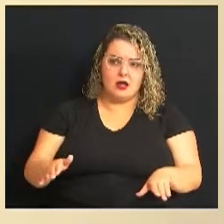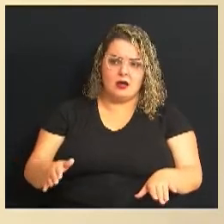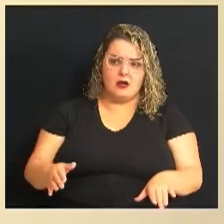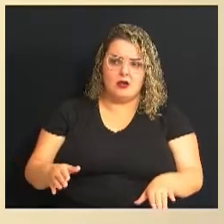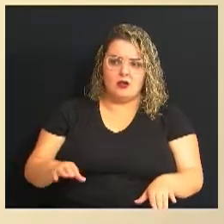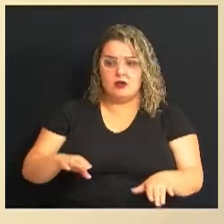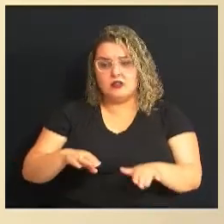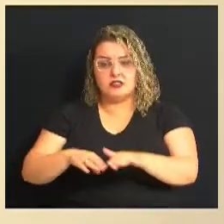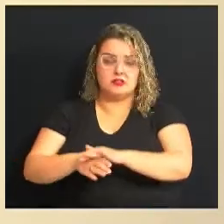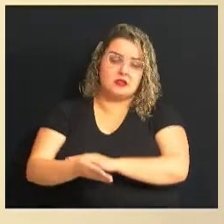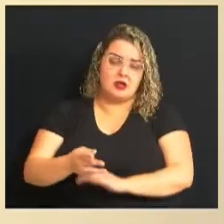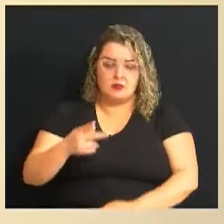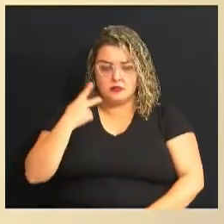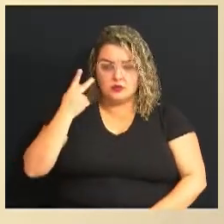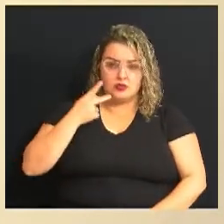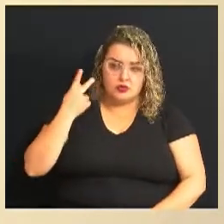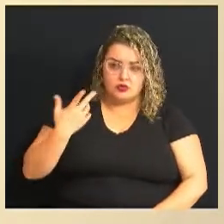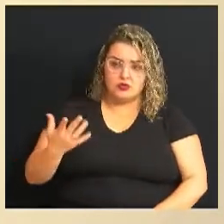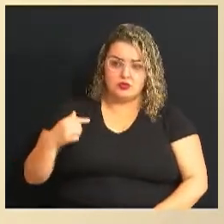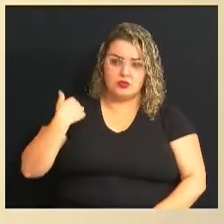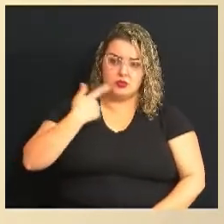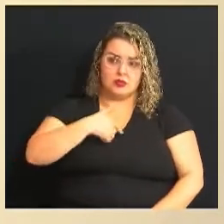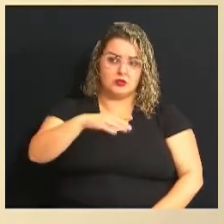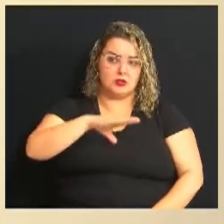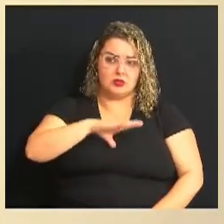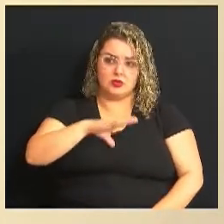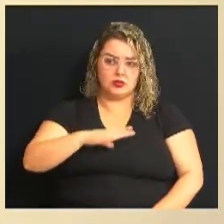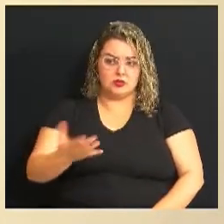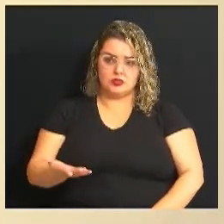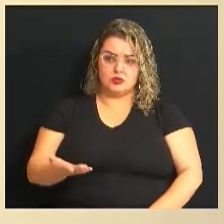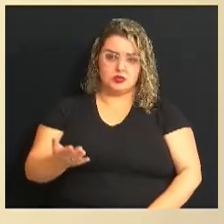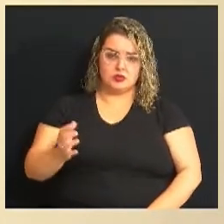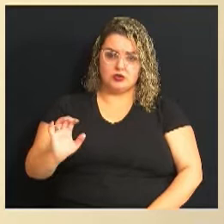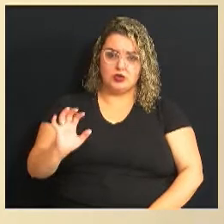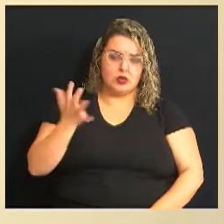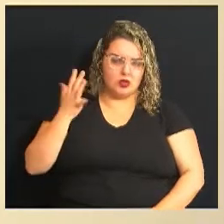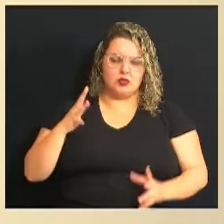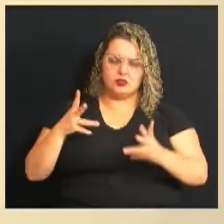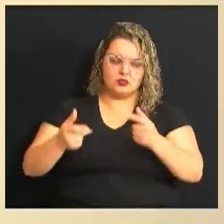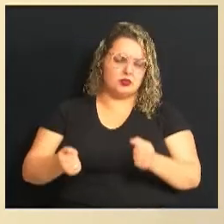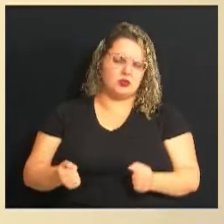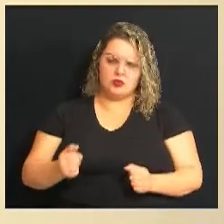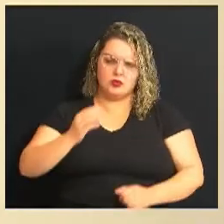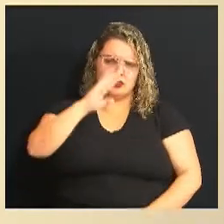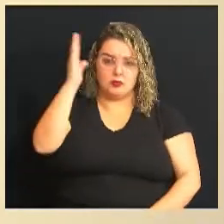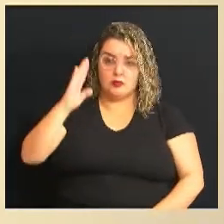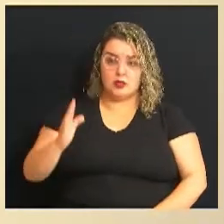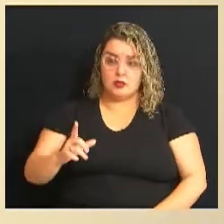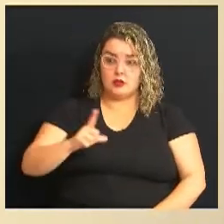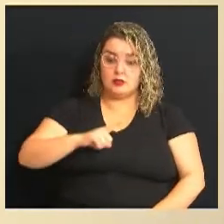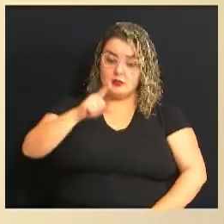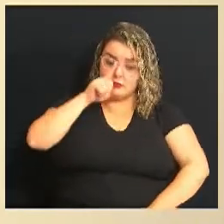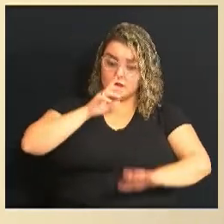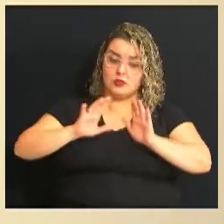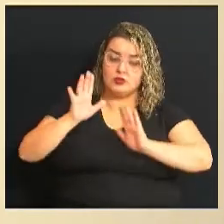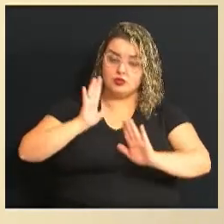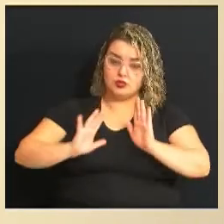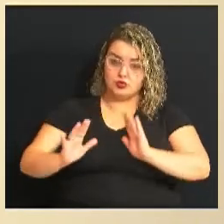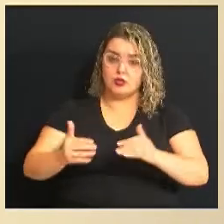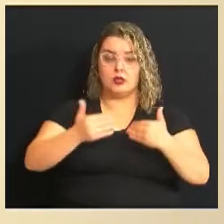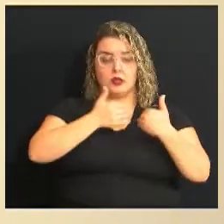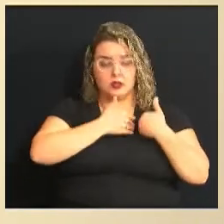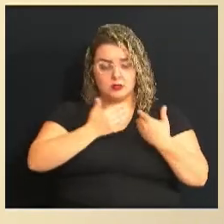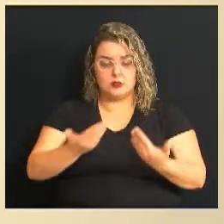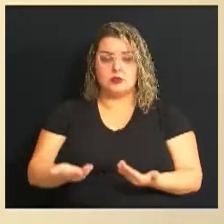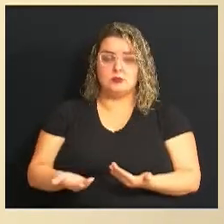dos políticos da nossa cidade e que ocorre no Brasil inteiro, tenham mais cuidado ao